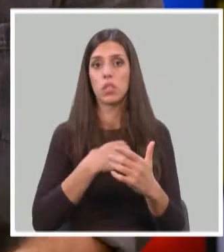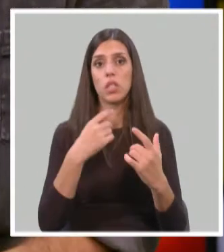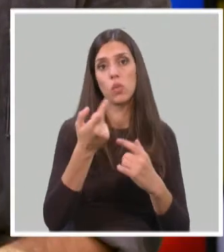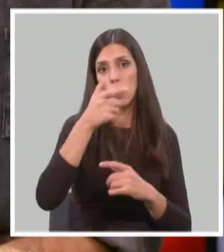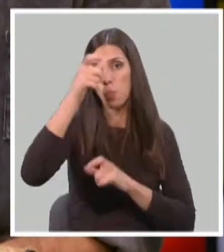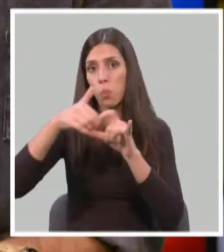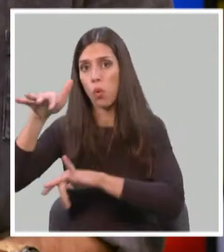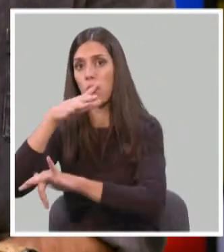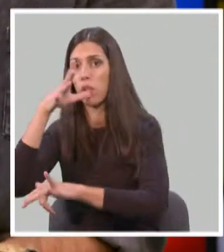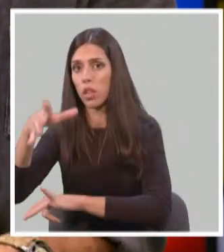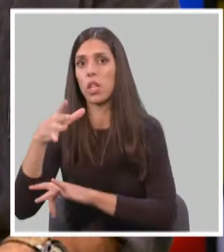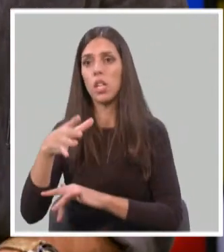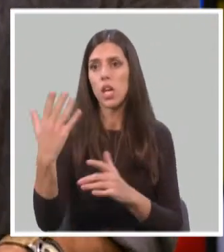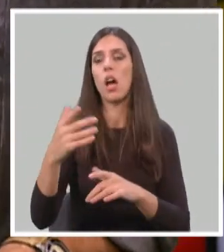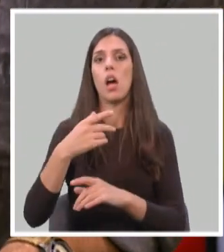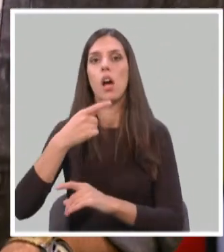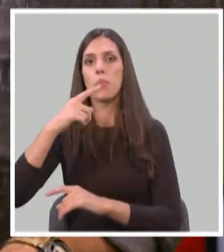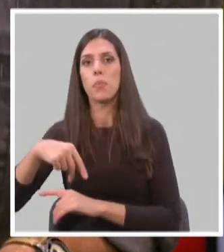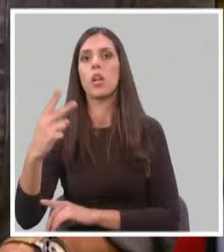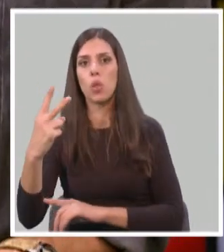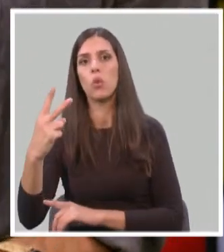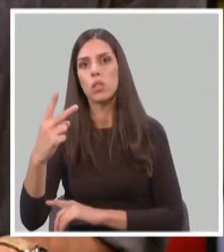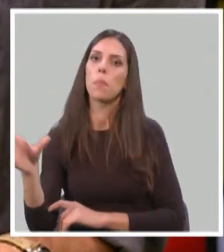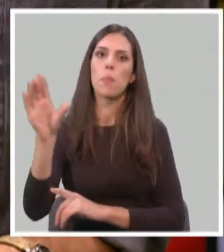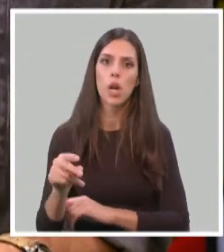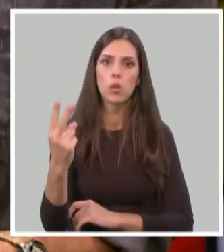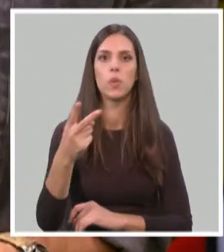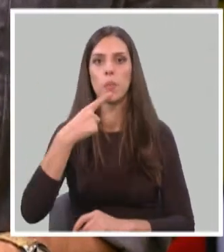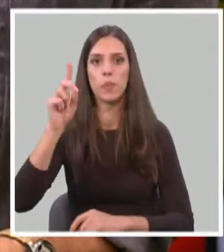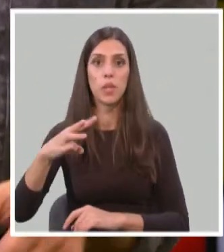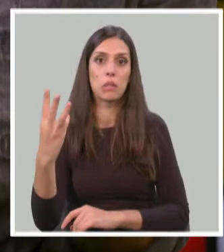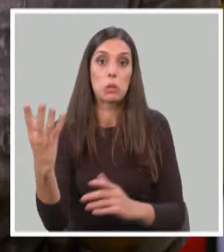portanto há aqui uma certa bipolaridade. Não, mas desta vez...